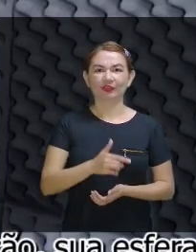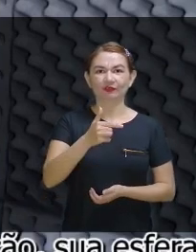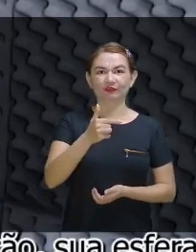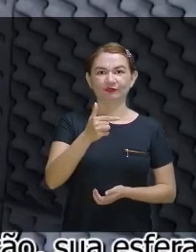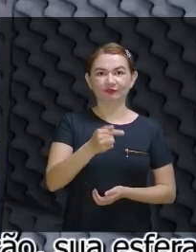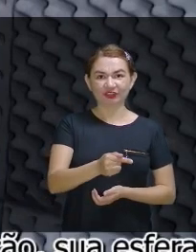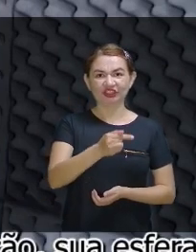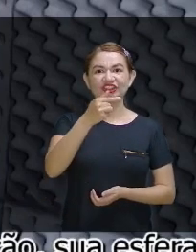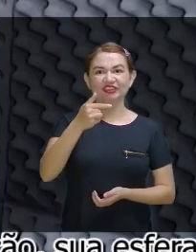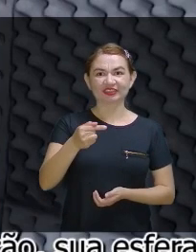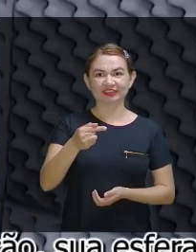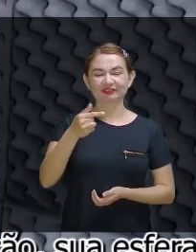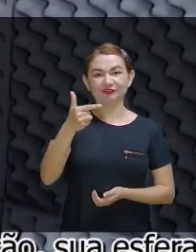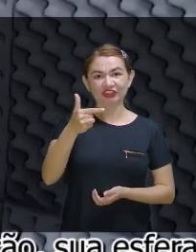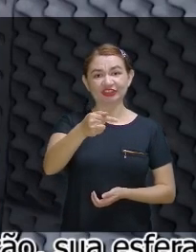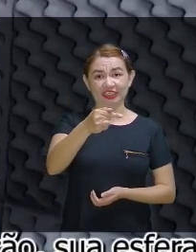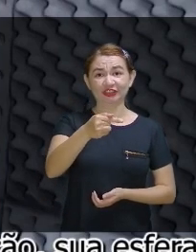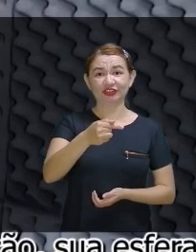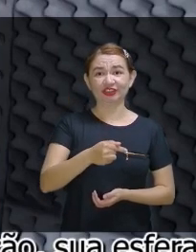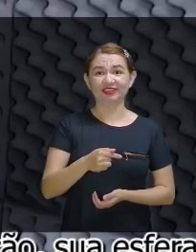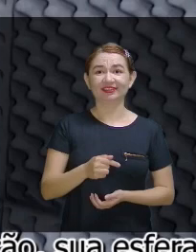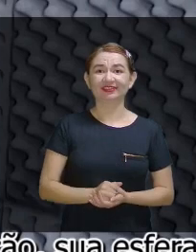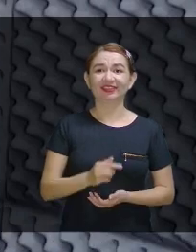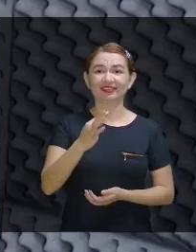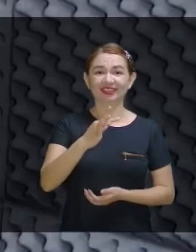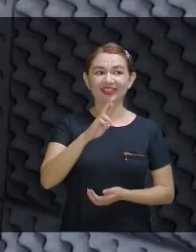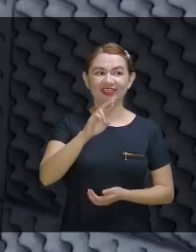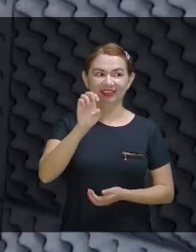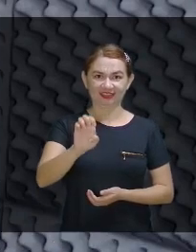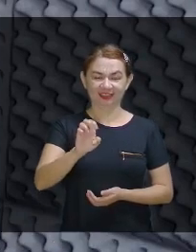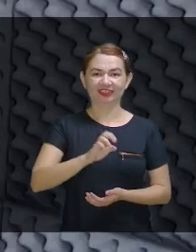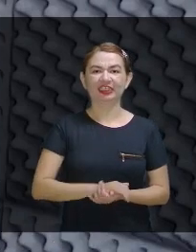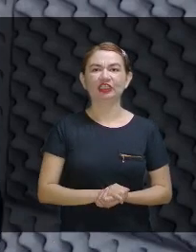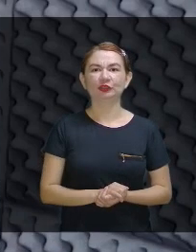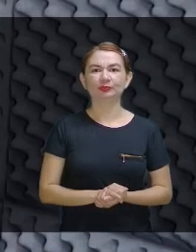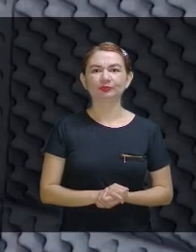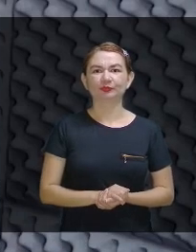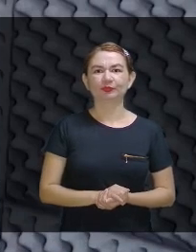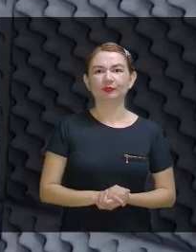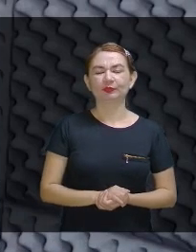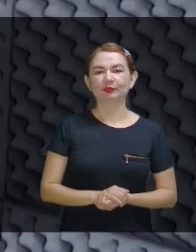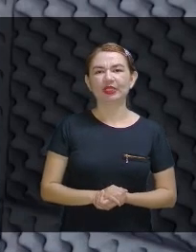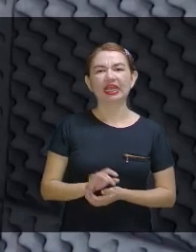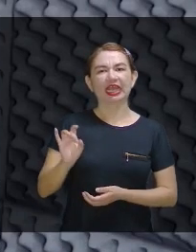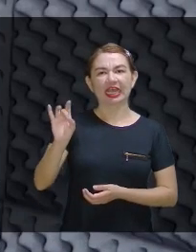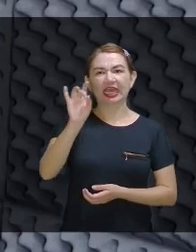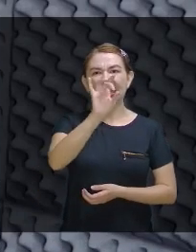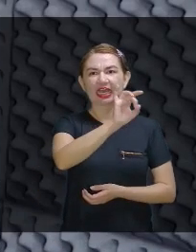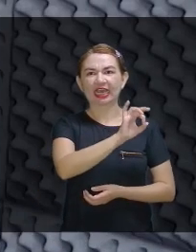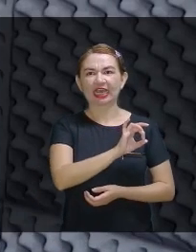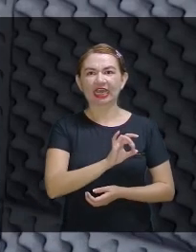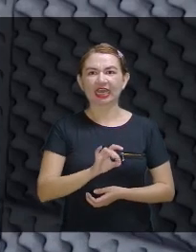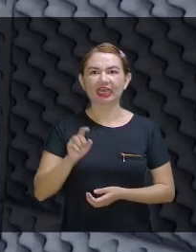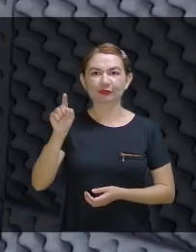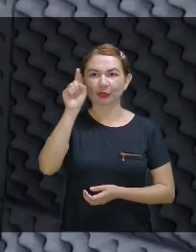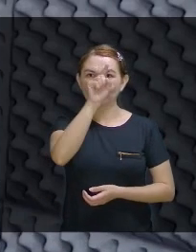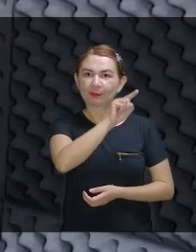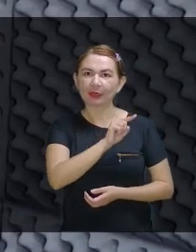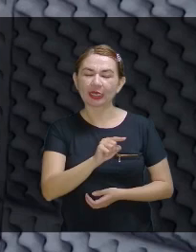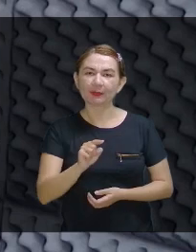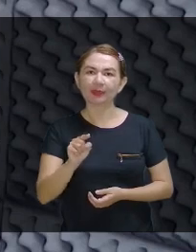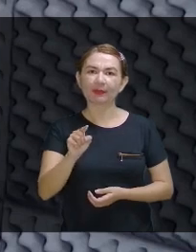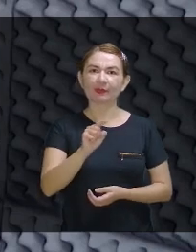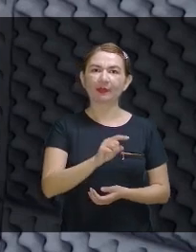regionais eleitorais, cada um tem a sua atuação, sua esfera de competência, para que o seu ouvinte, o seu telespectador, saiba